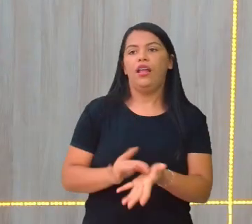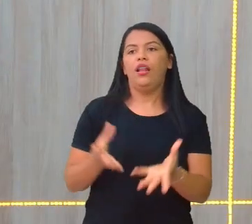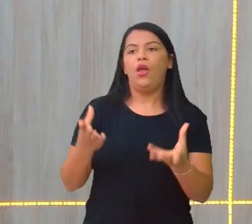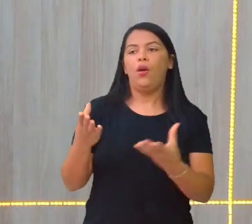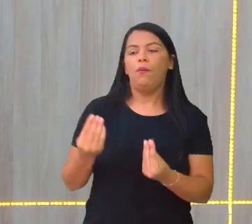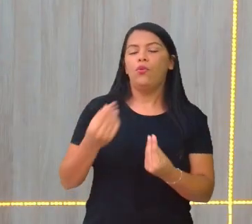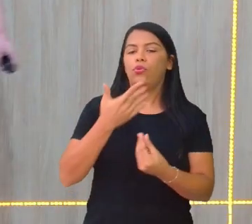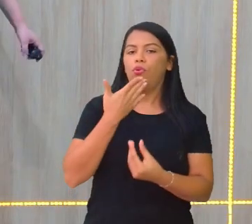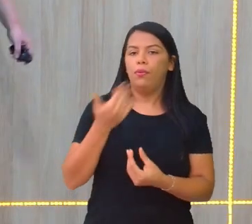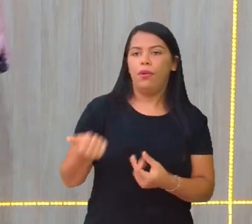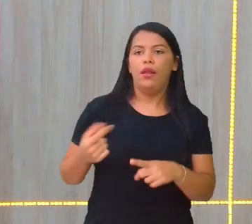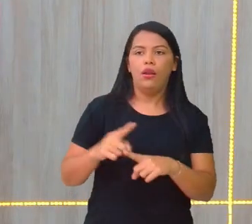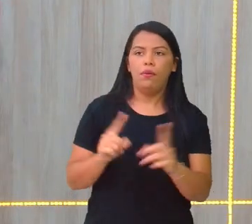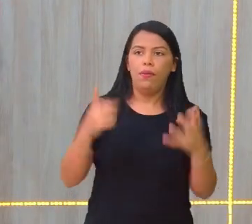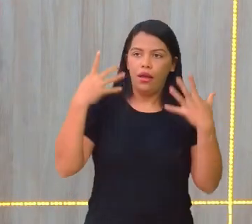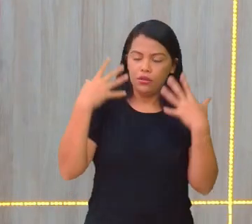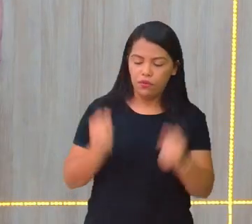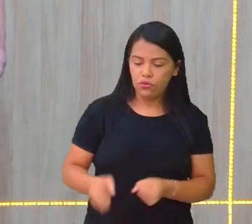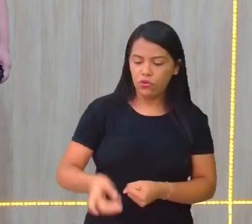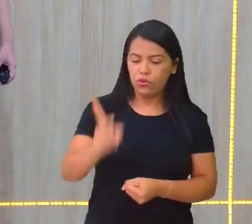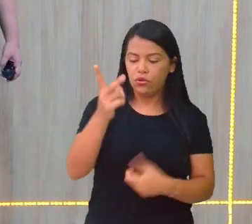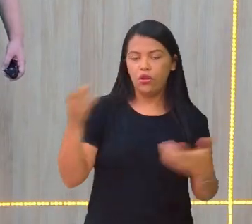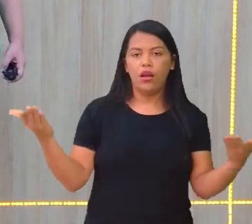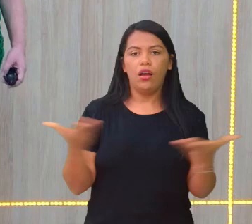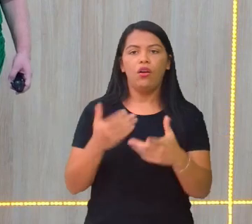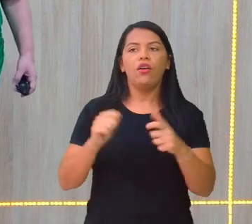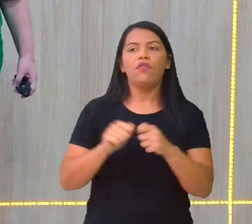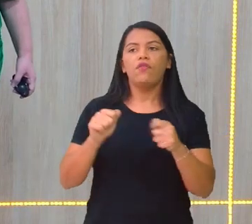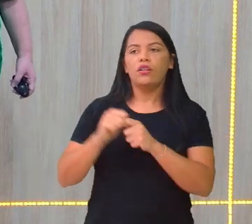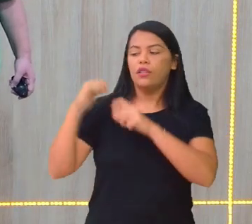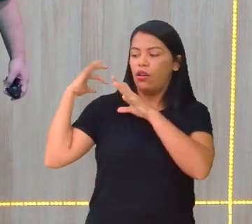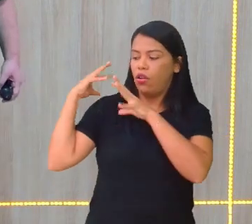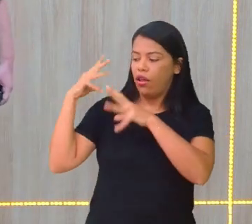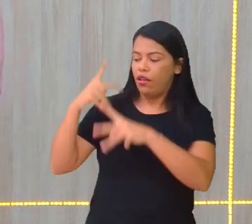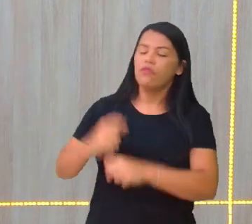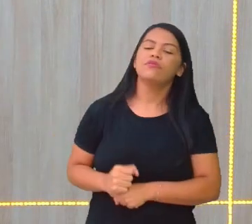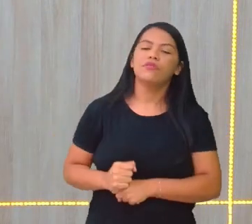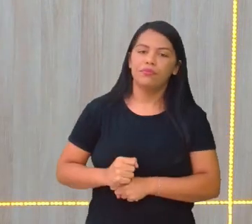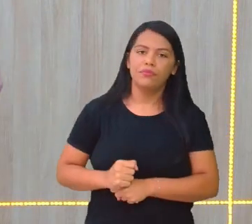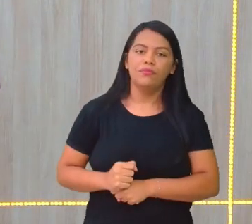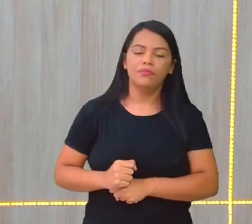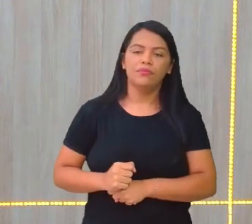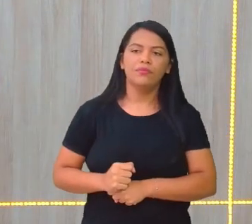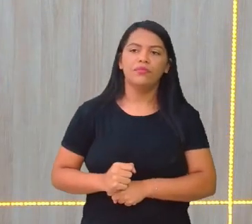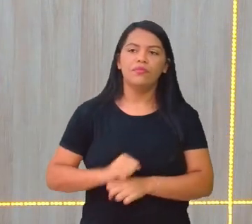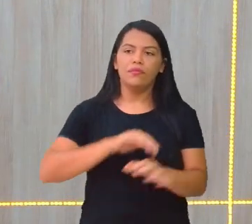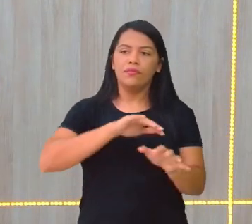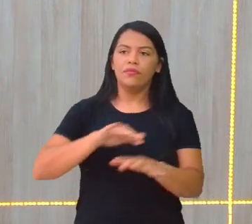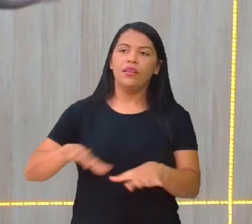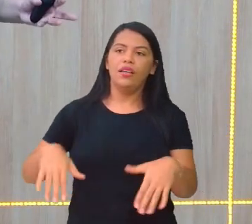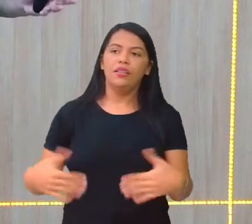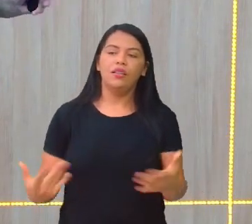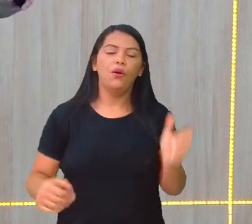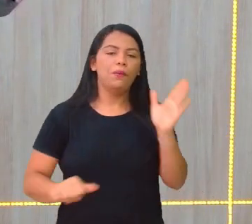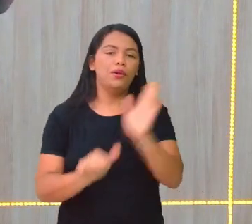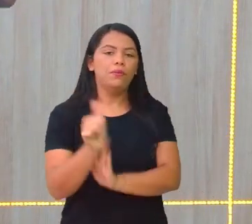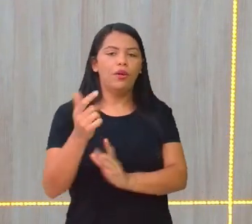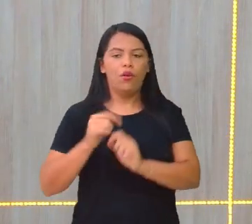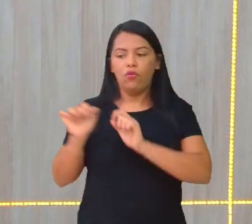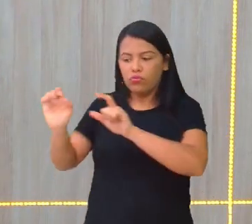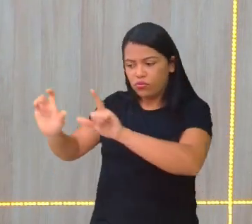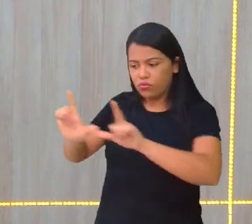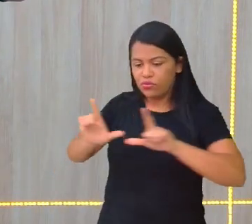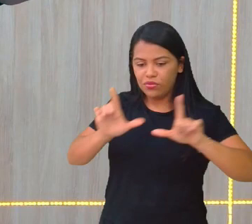gente. Mas vamos prosseguir aqui fazendo a recapitulação. Primeiro, nosso recorte. Lembrando